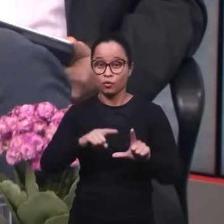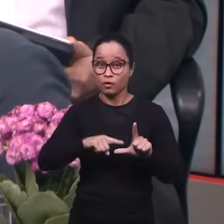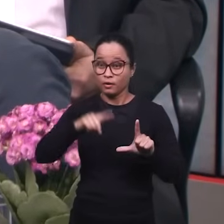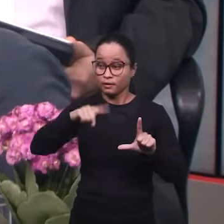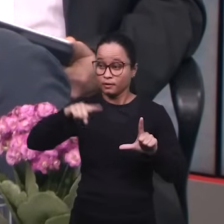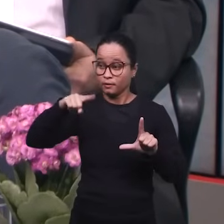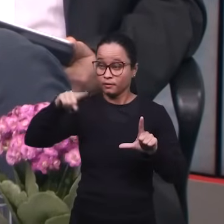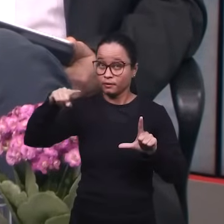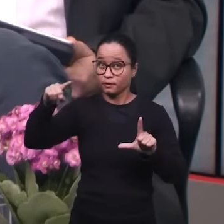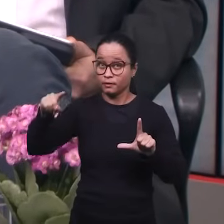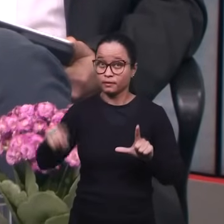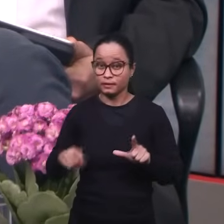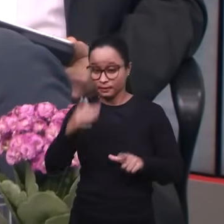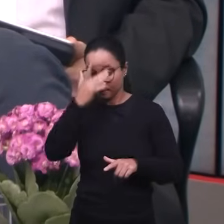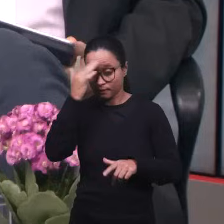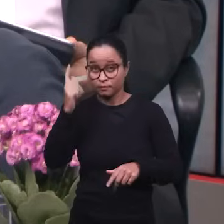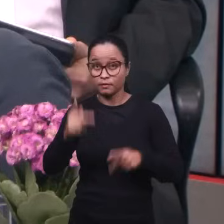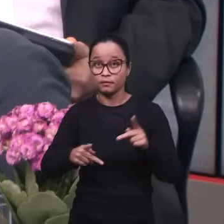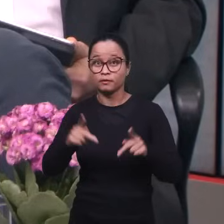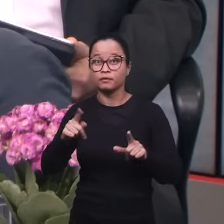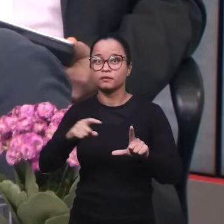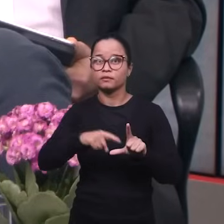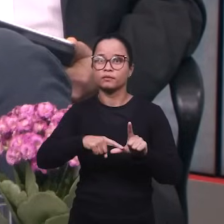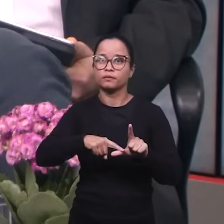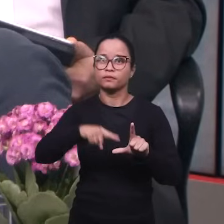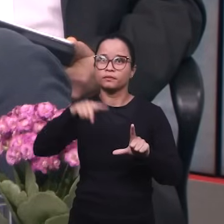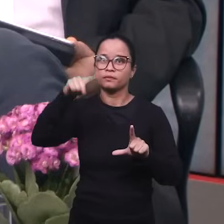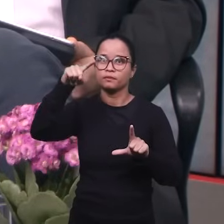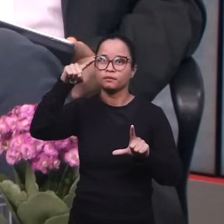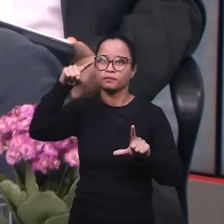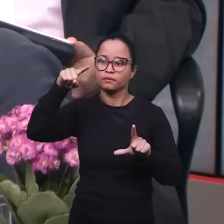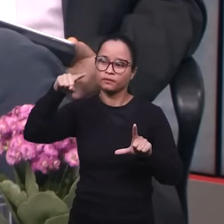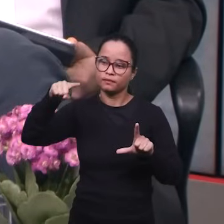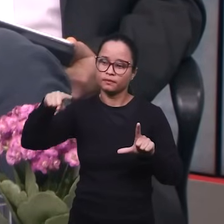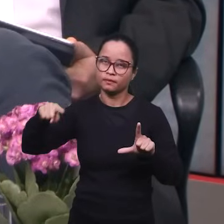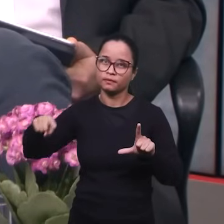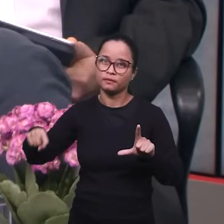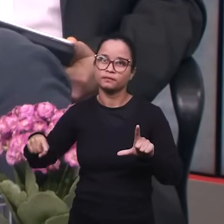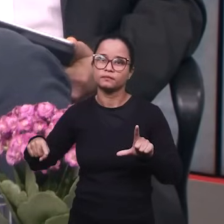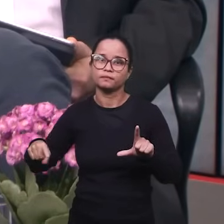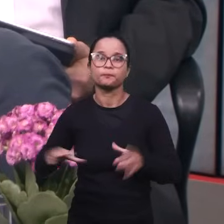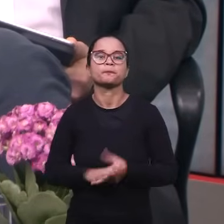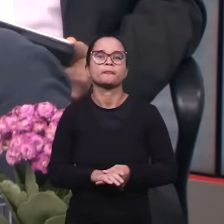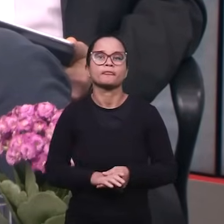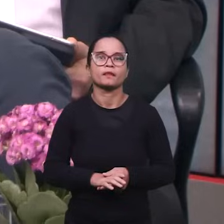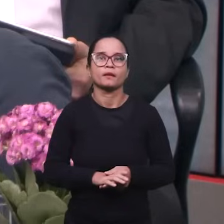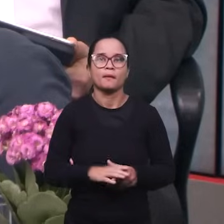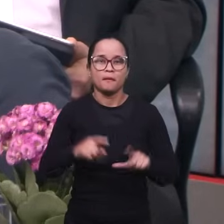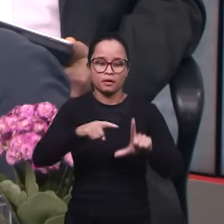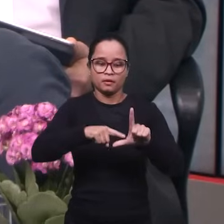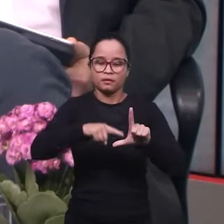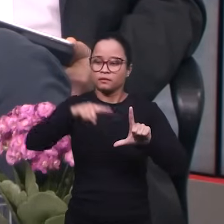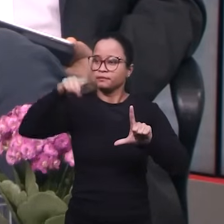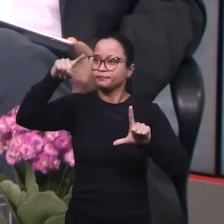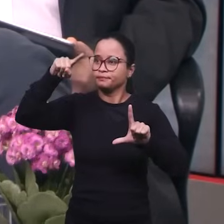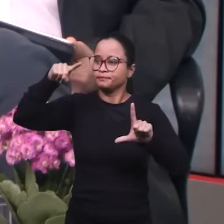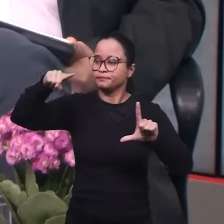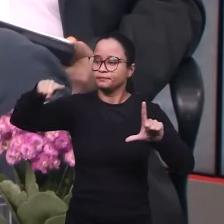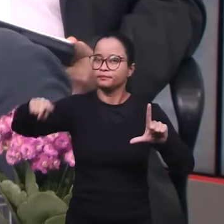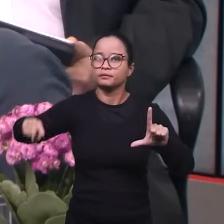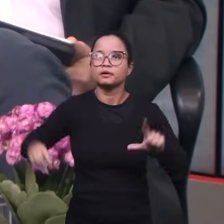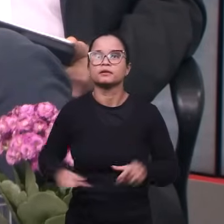de crescimento populacional, ele já entrou num processo de diminuição, né? Aquela pirâmide, ela já está